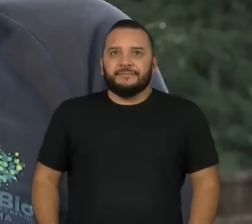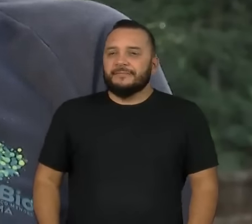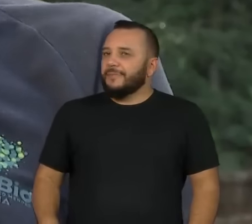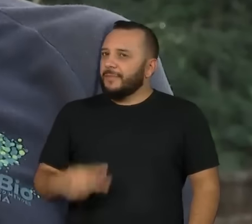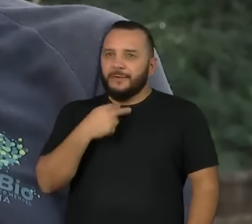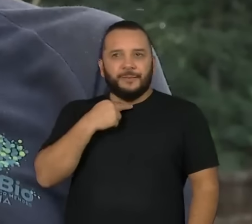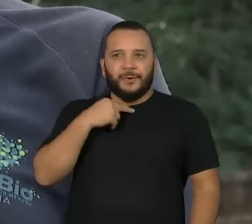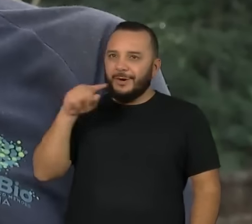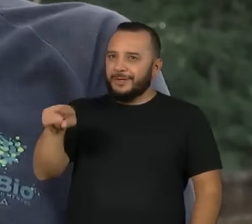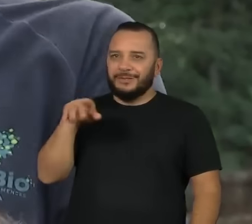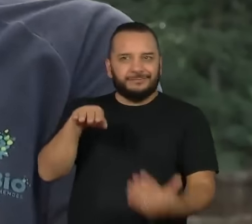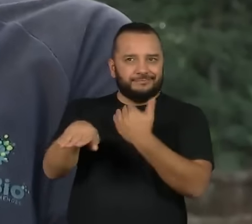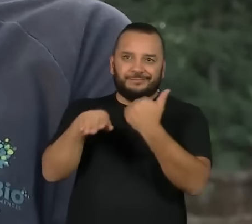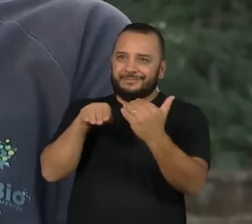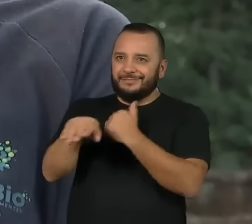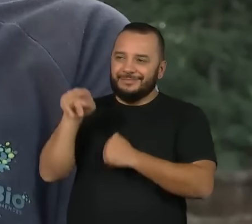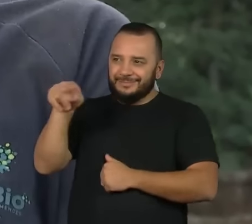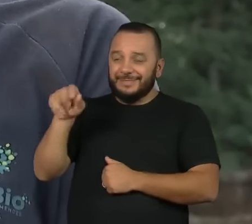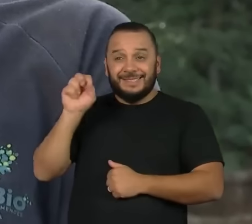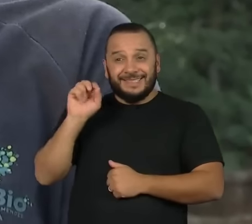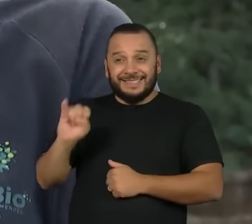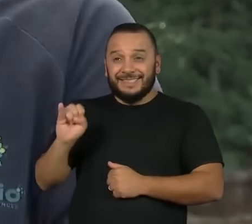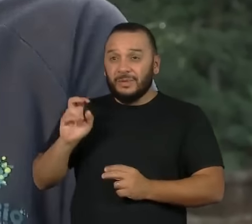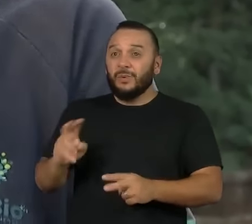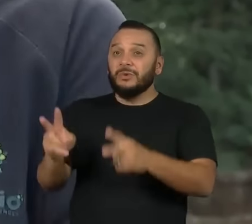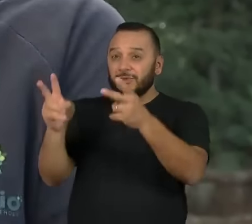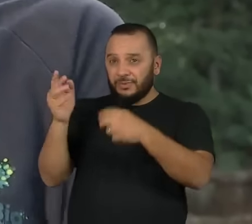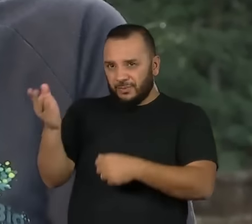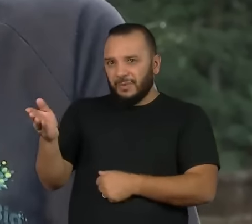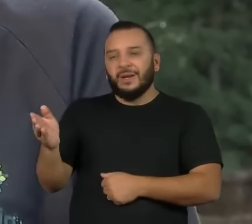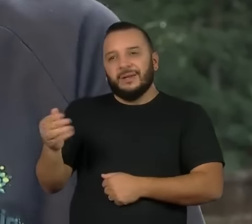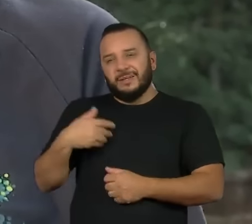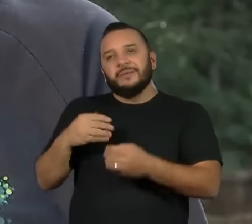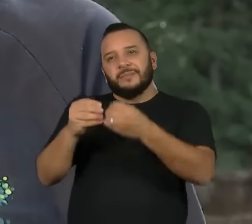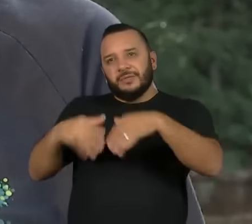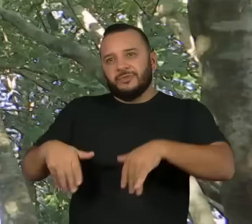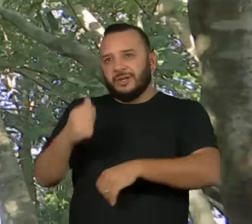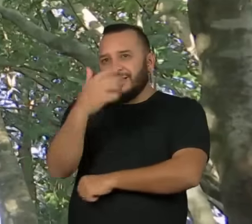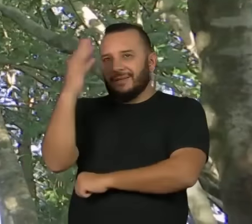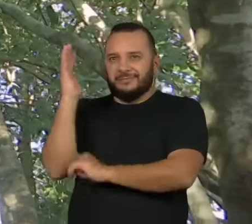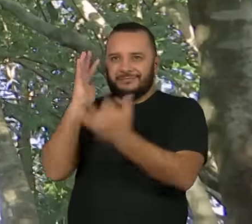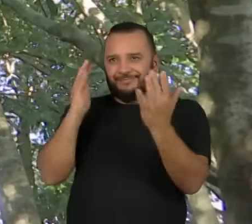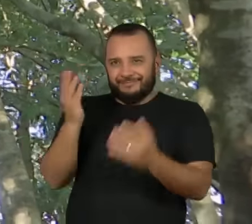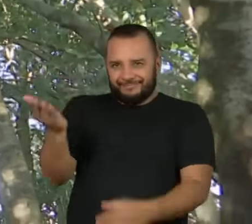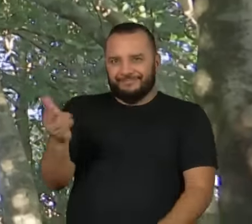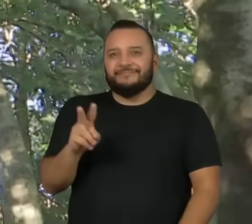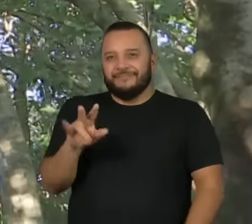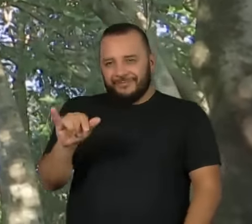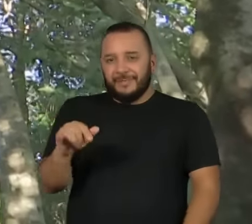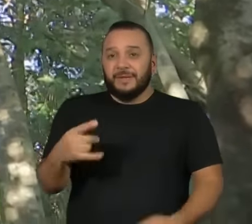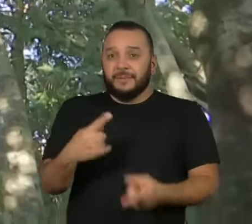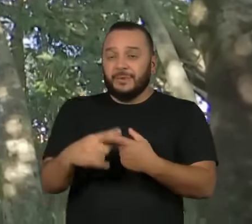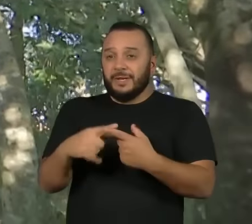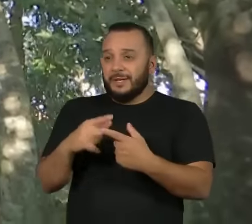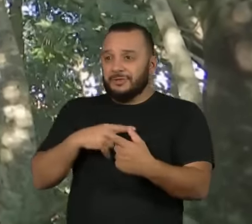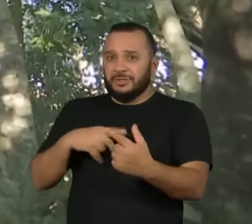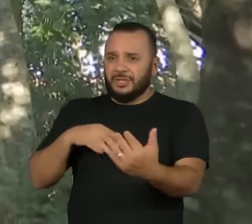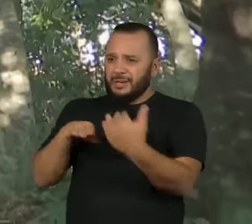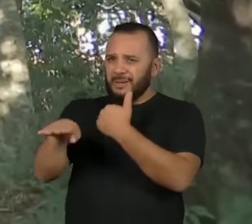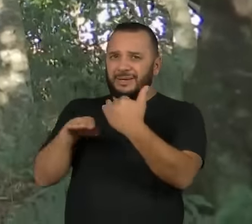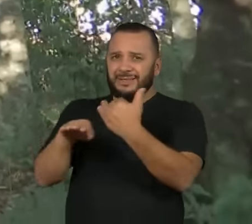ali, ela se continuasse ia ser muito nociva ao Parque Nacional, porque dividia o parque em dois. E